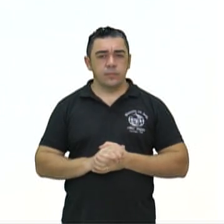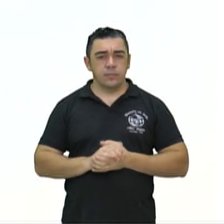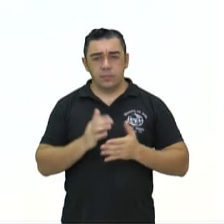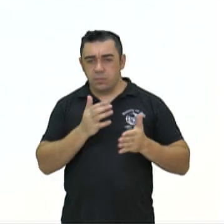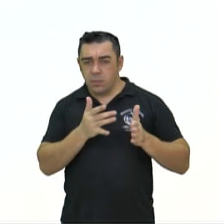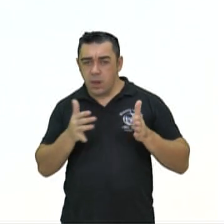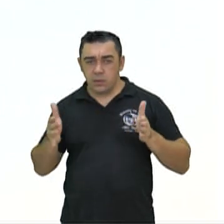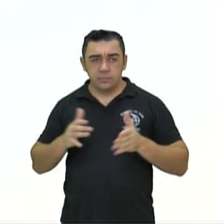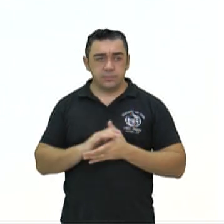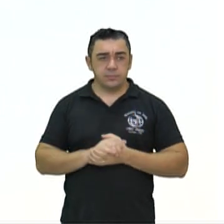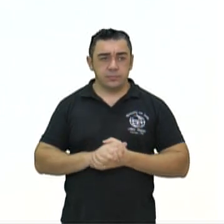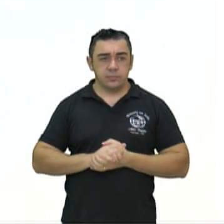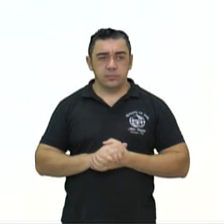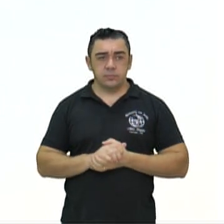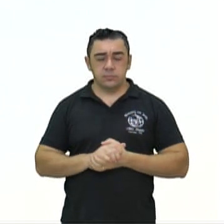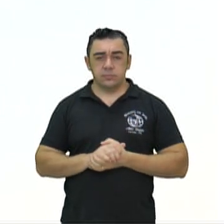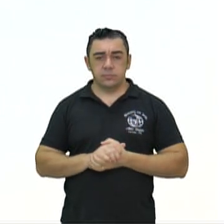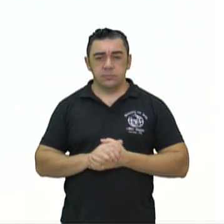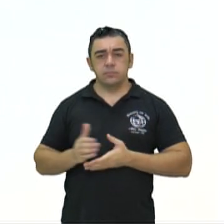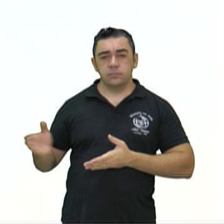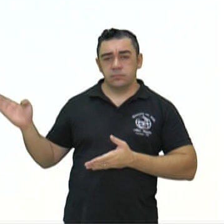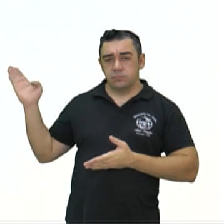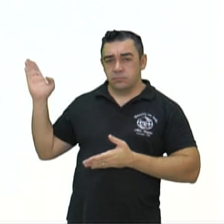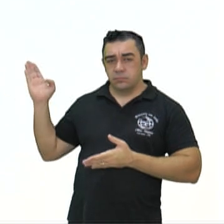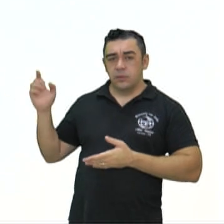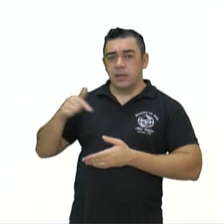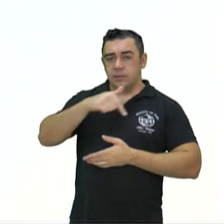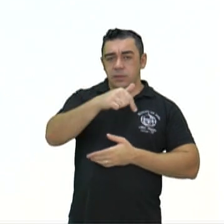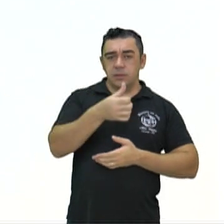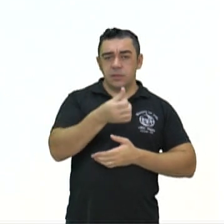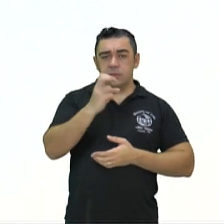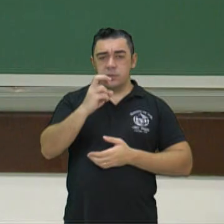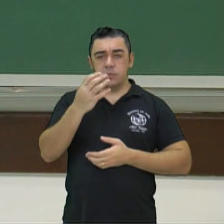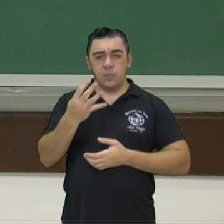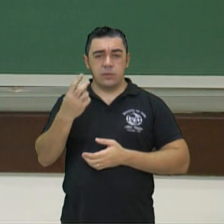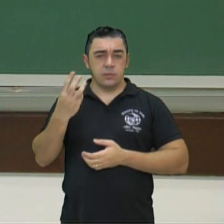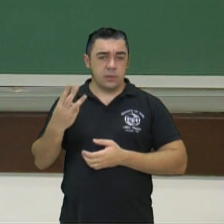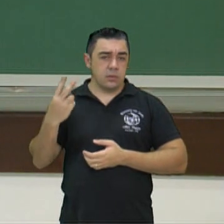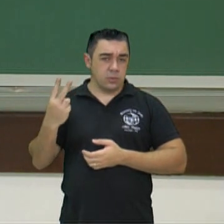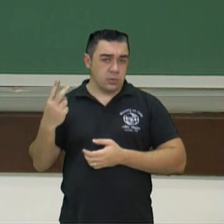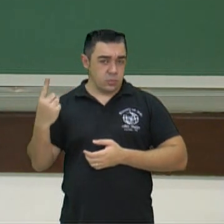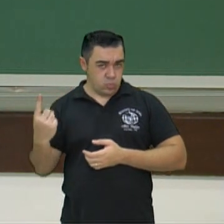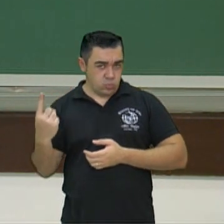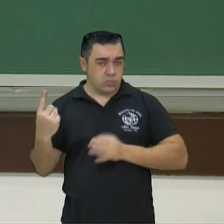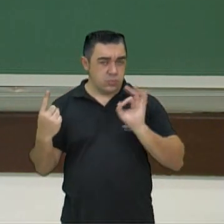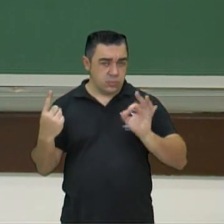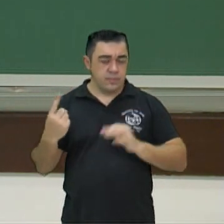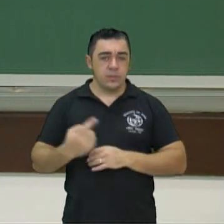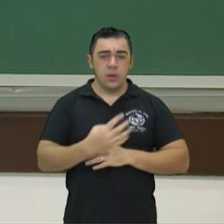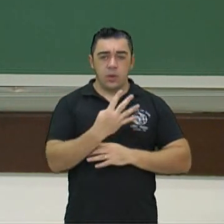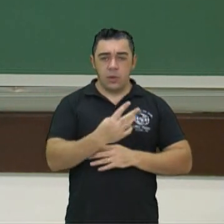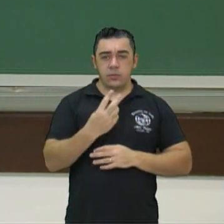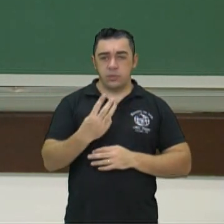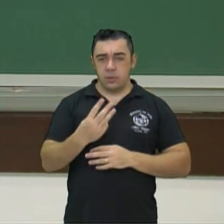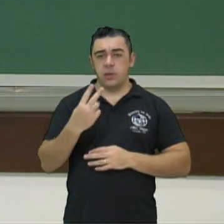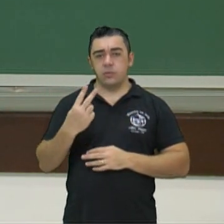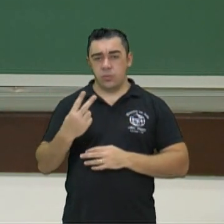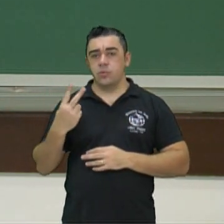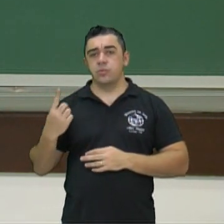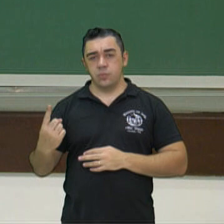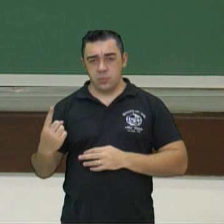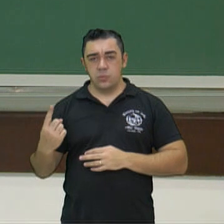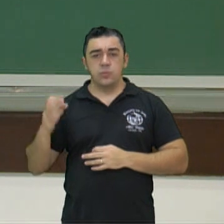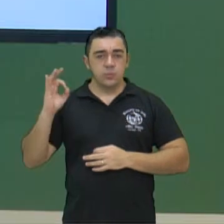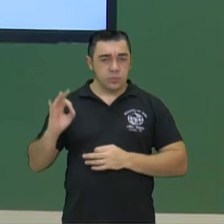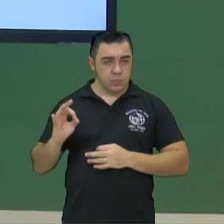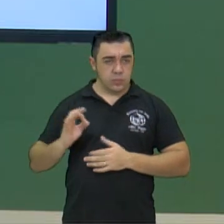de 7. 7, 6, 5, 4, 3, 2 e 1. E fatorial de 4? 4,